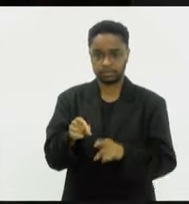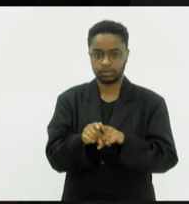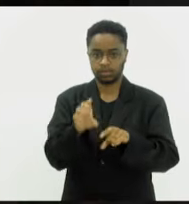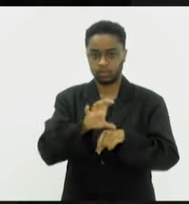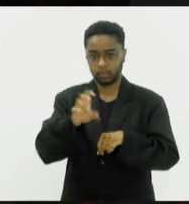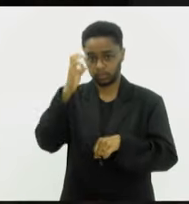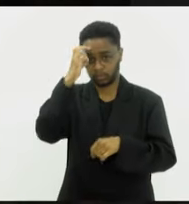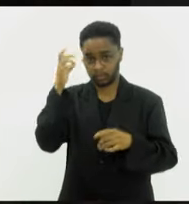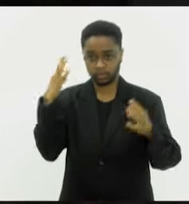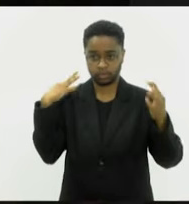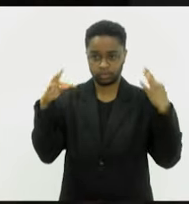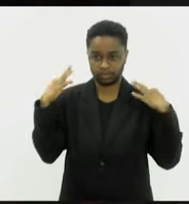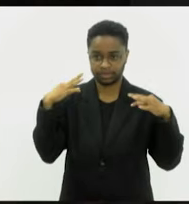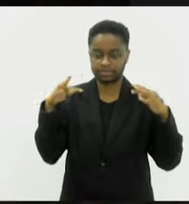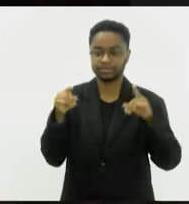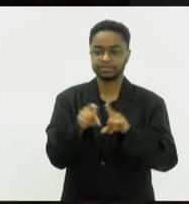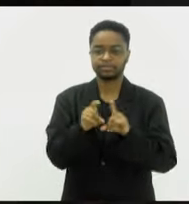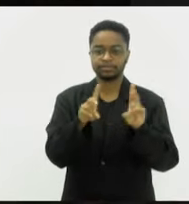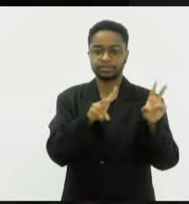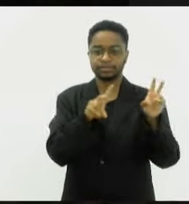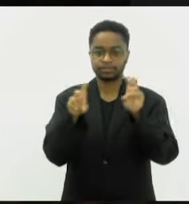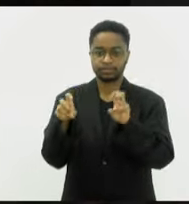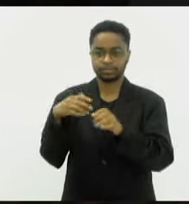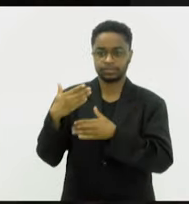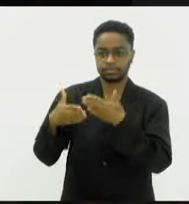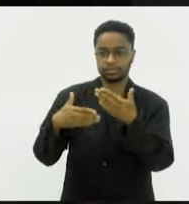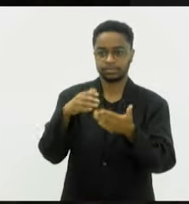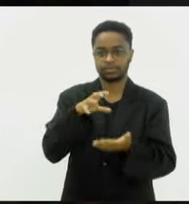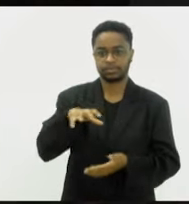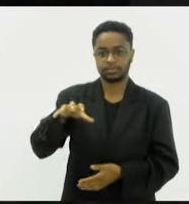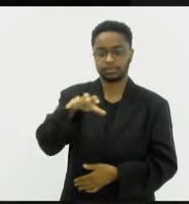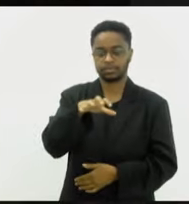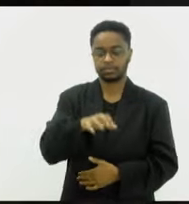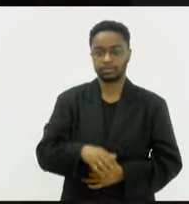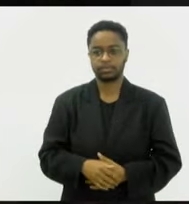de Turismo e de Assuntos Municipais e de Desenvolvimento Regional.